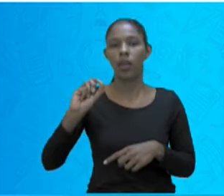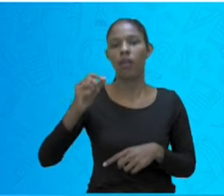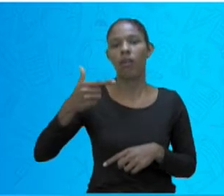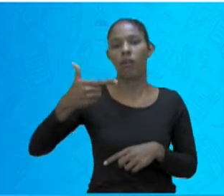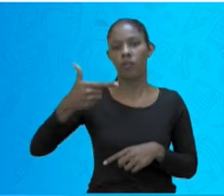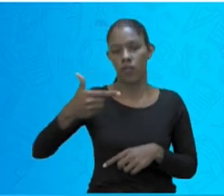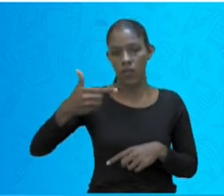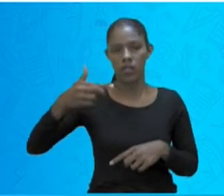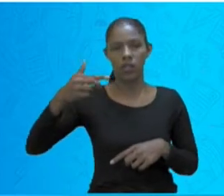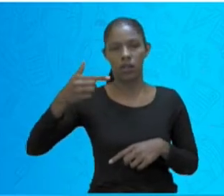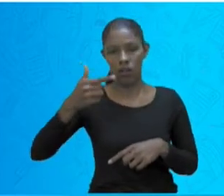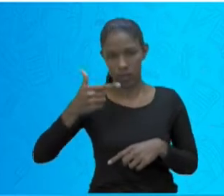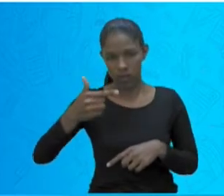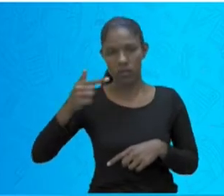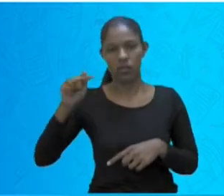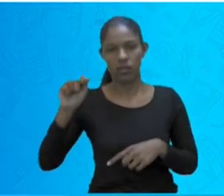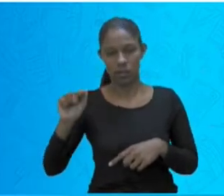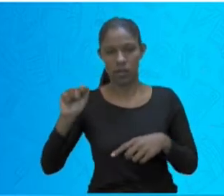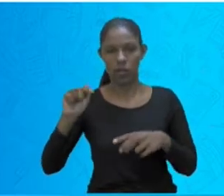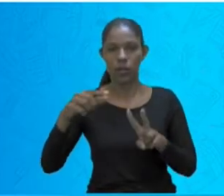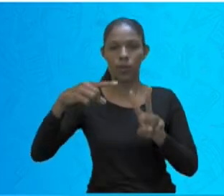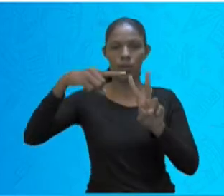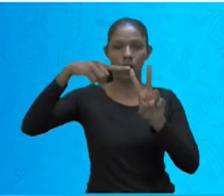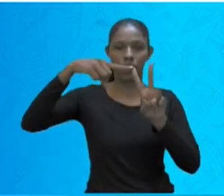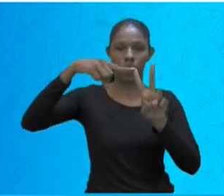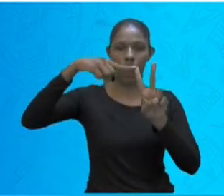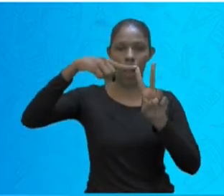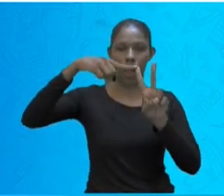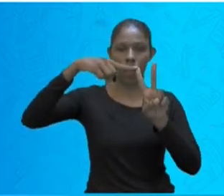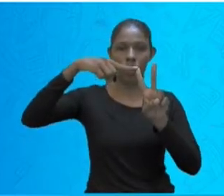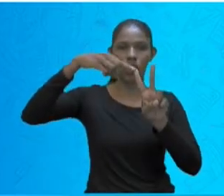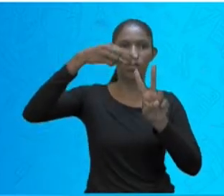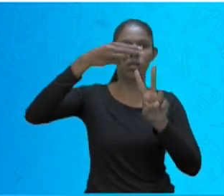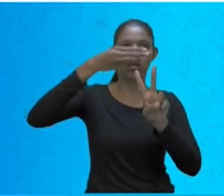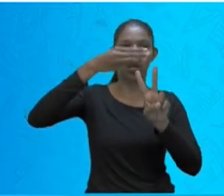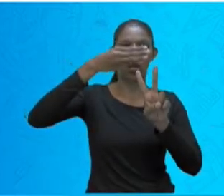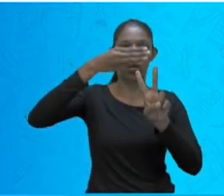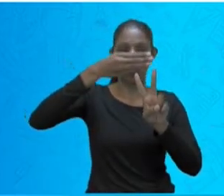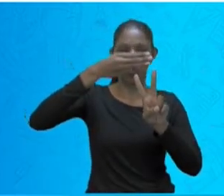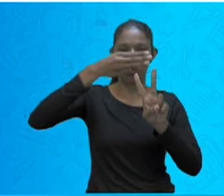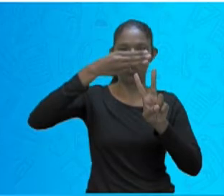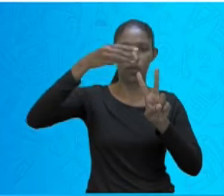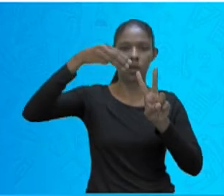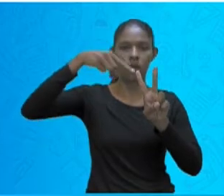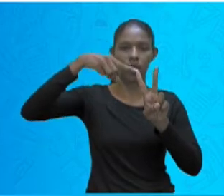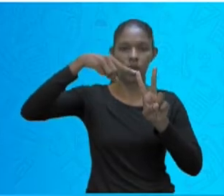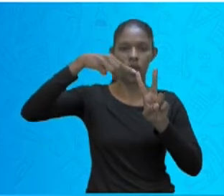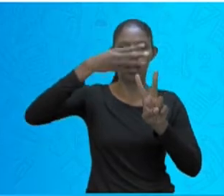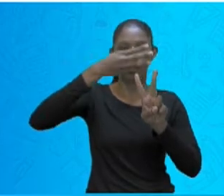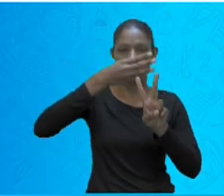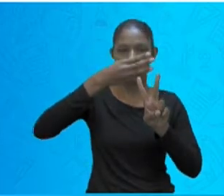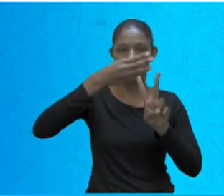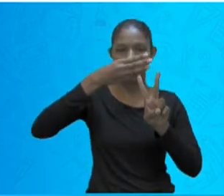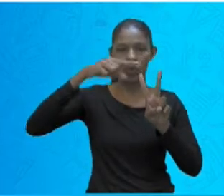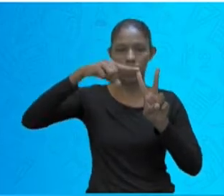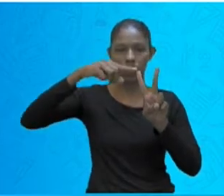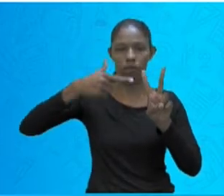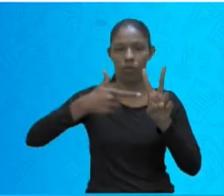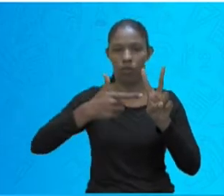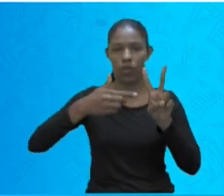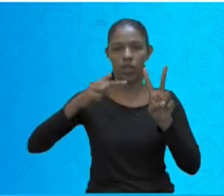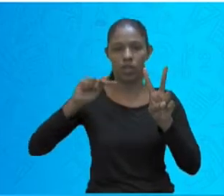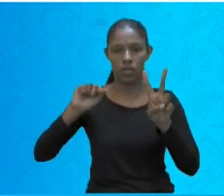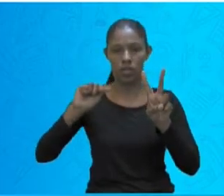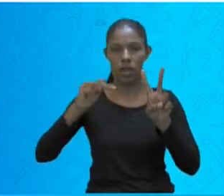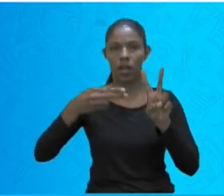a 3 elevado a N. O índice do radical e o expoente da potência